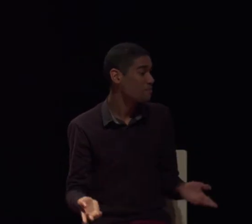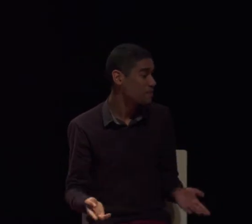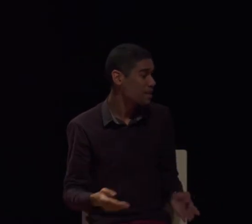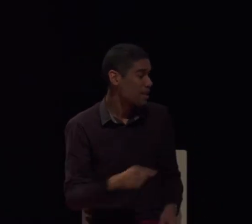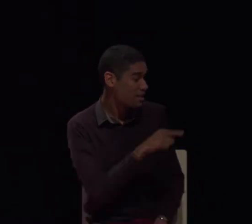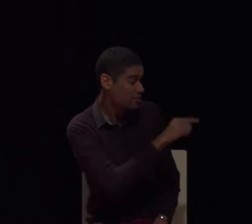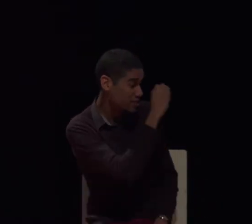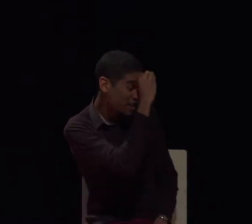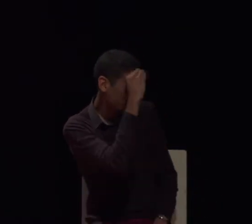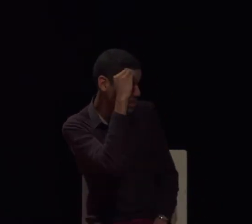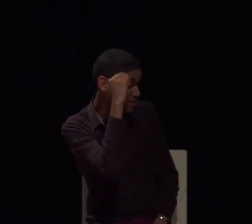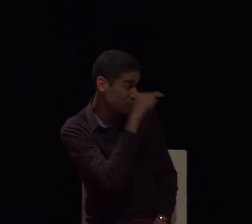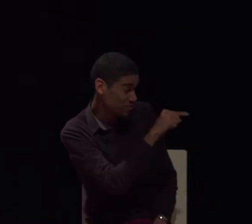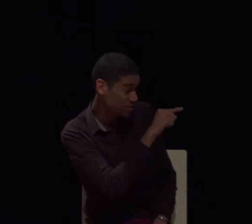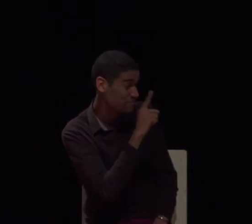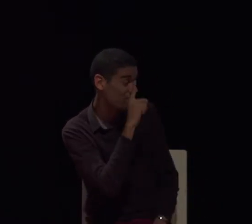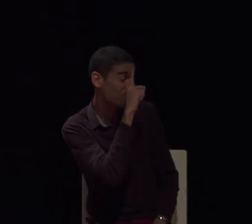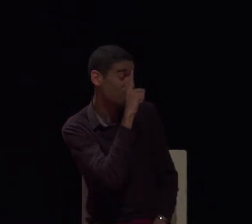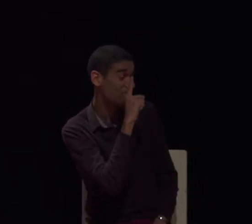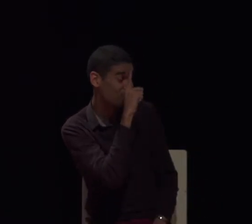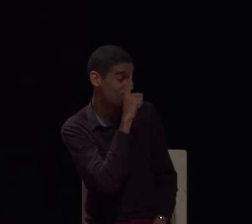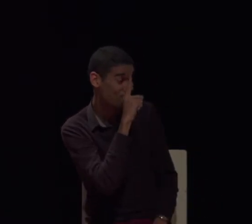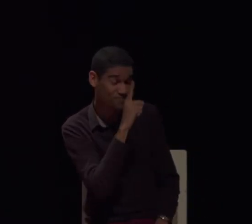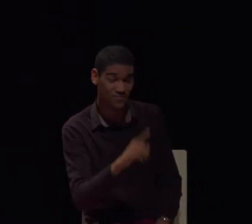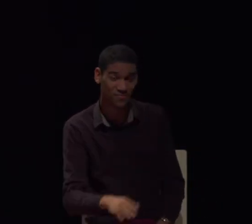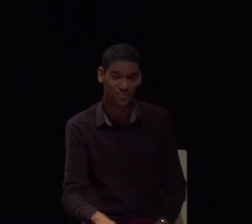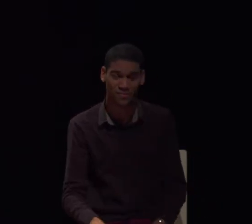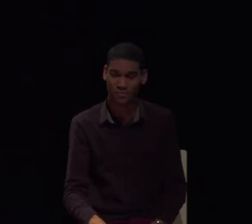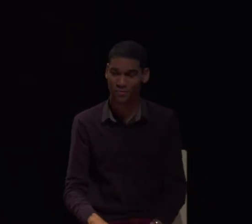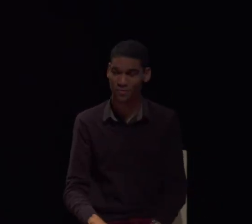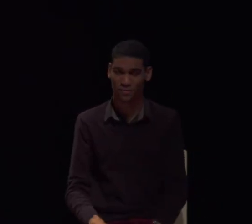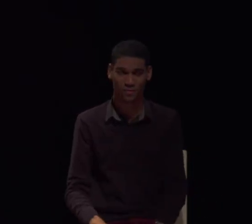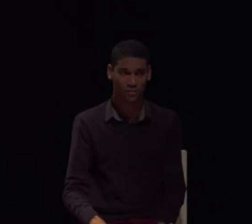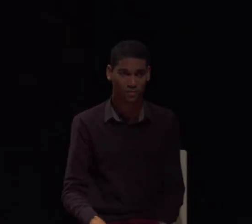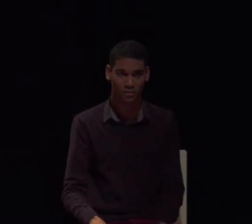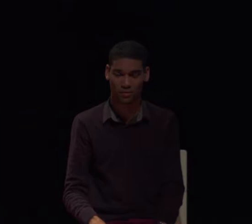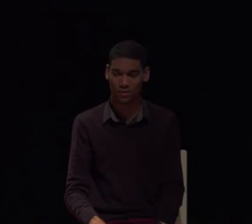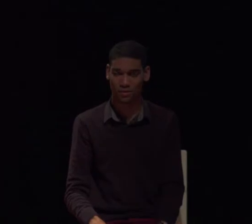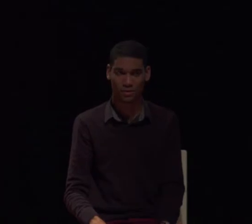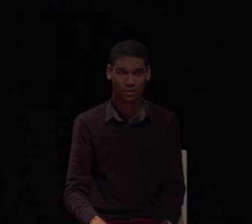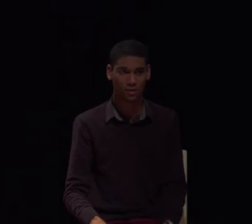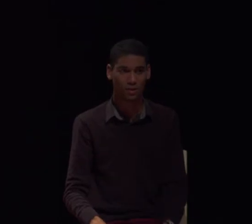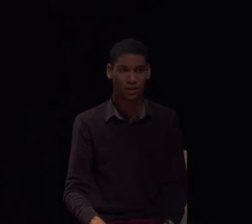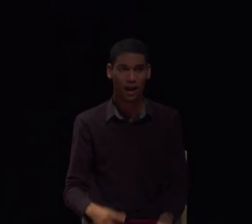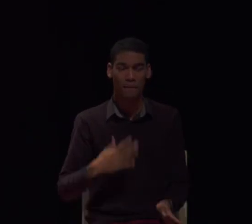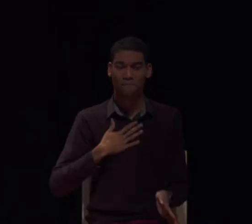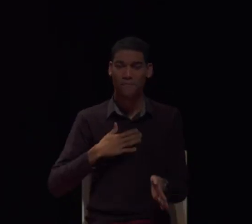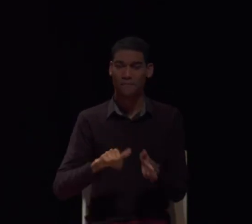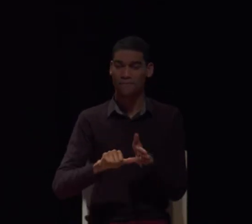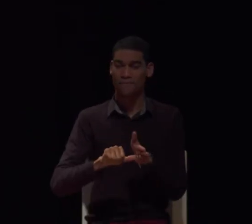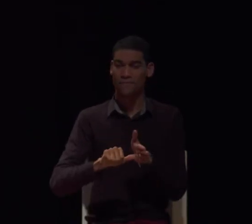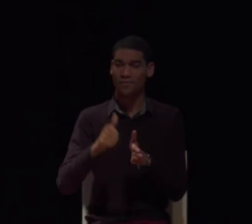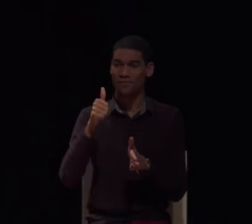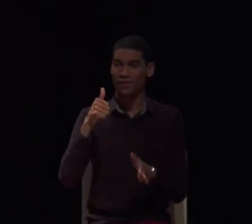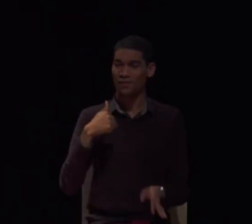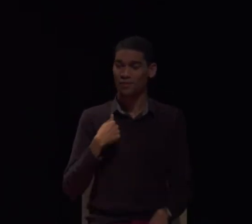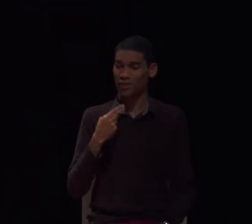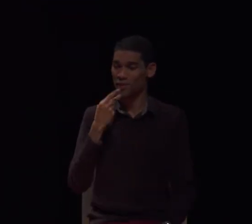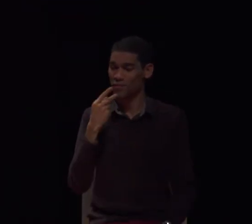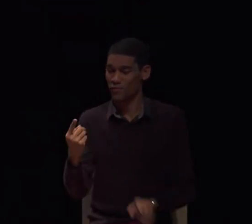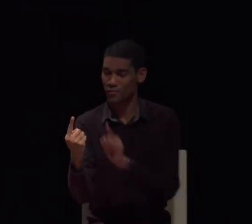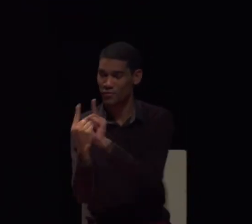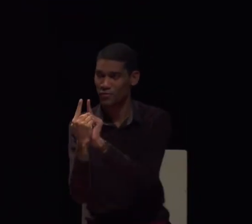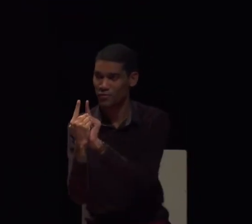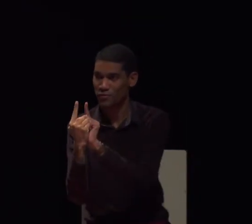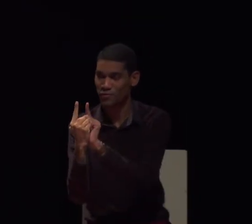essa foi a minha porta de entrada ea primeira vez que eu falei com a dona